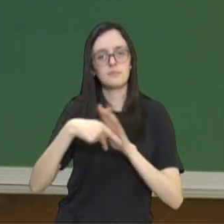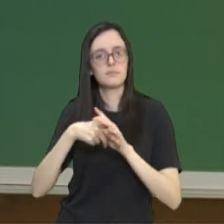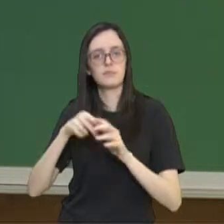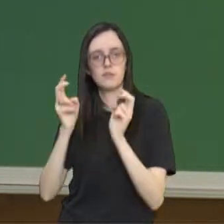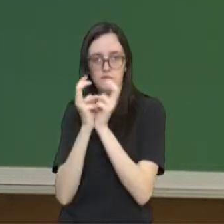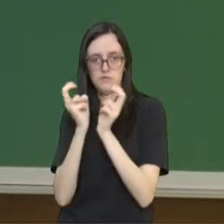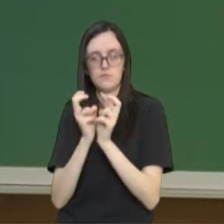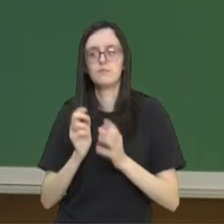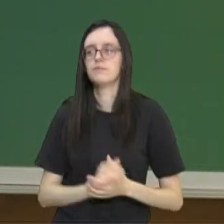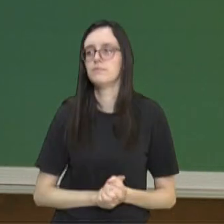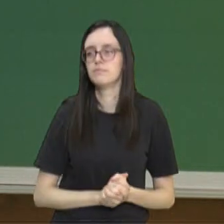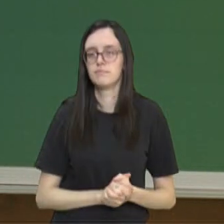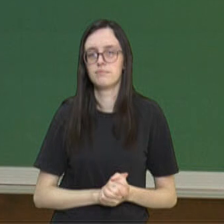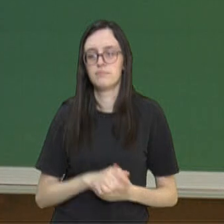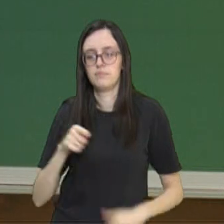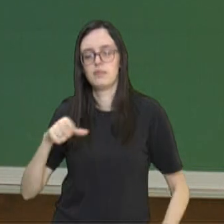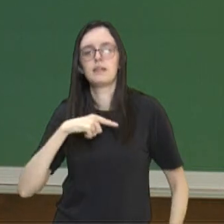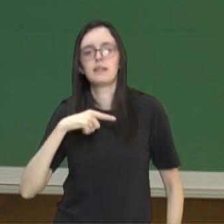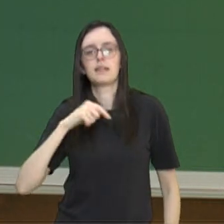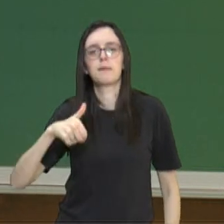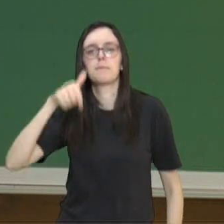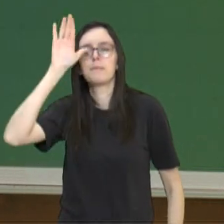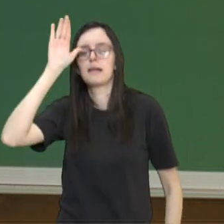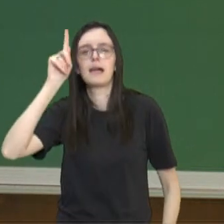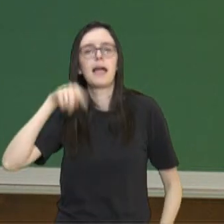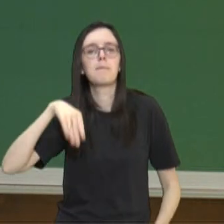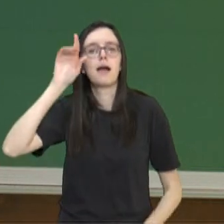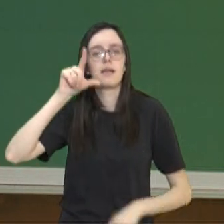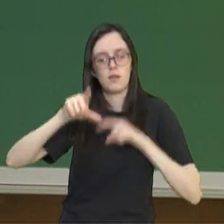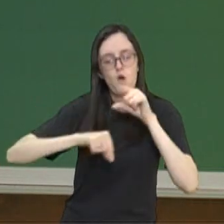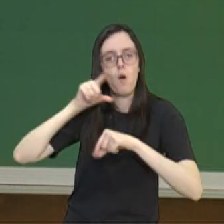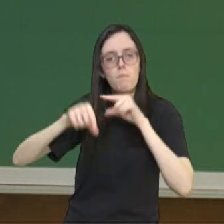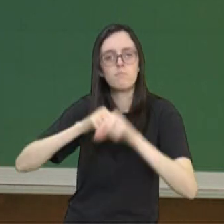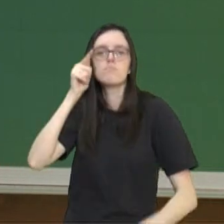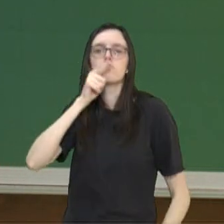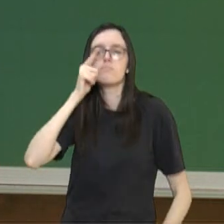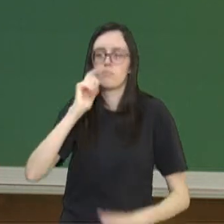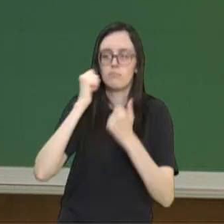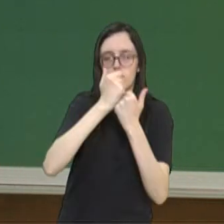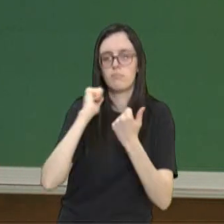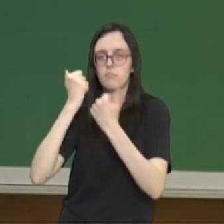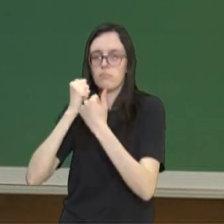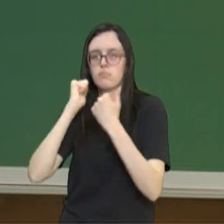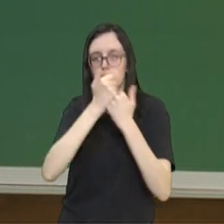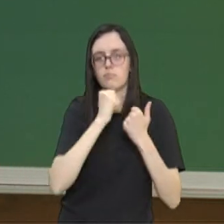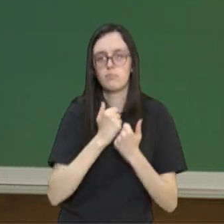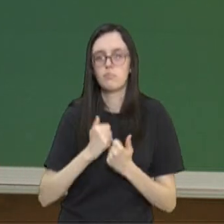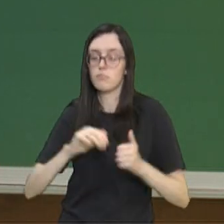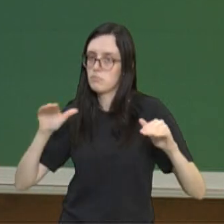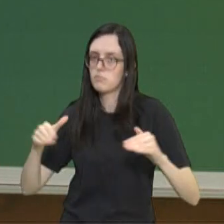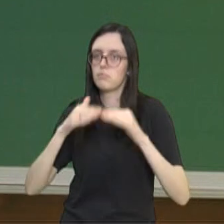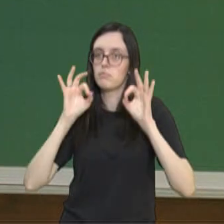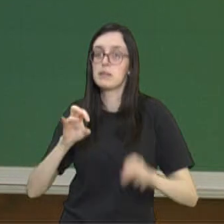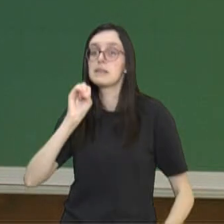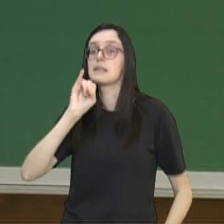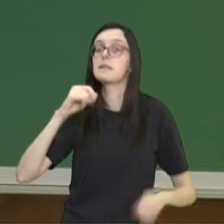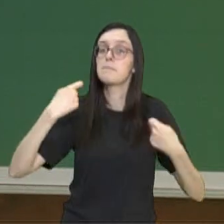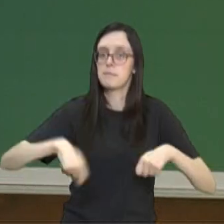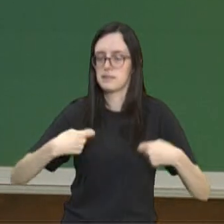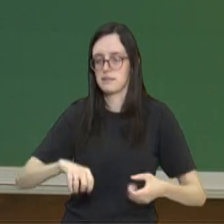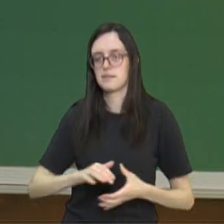3 substituições e o jogador substituído não pode mais voltar ao campo na mesma partida. Já no